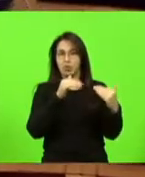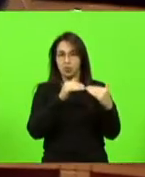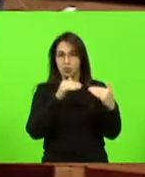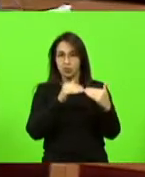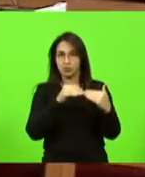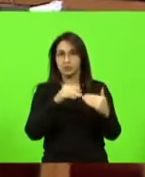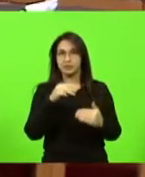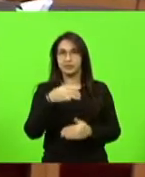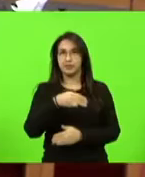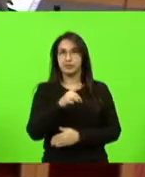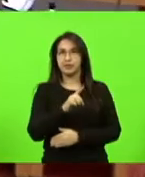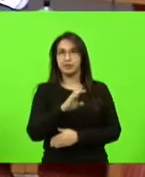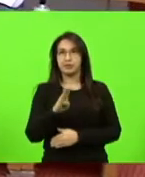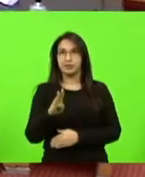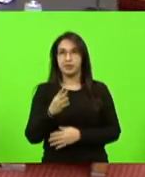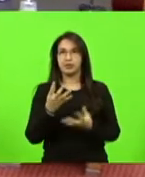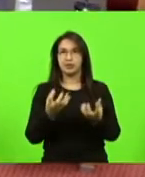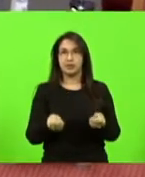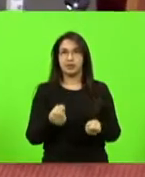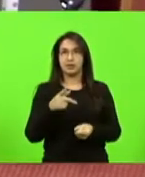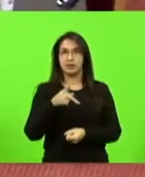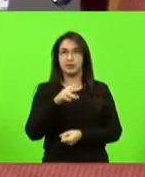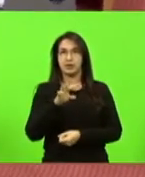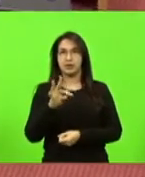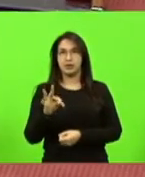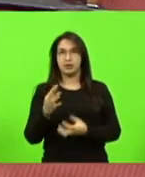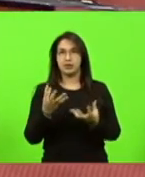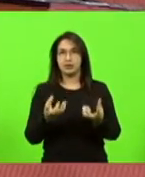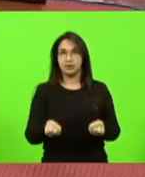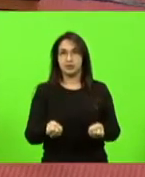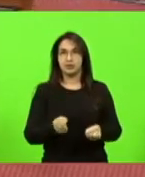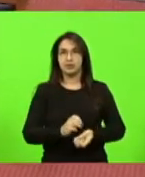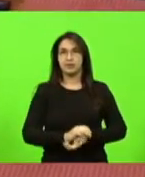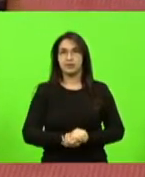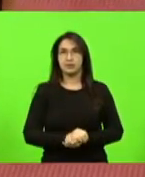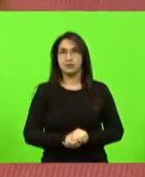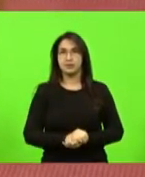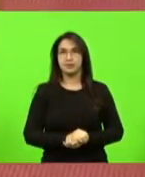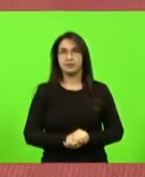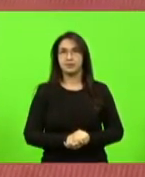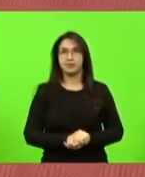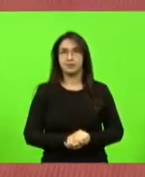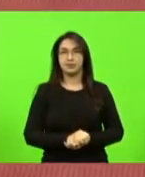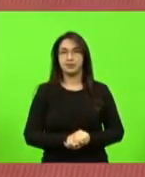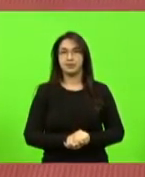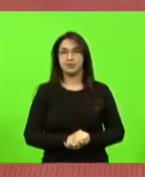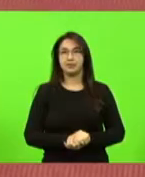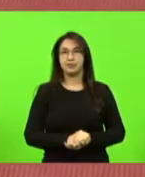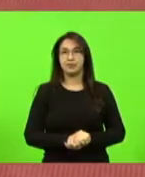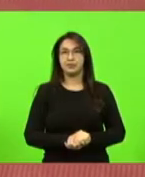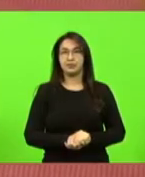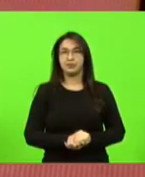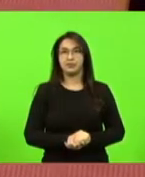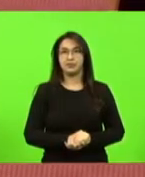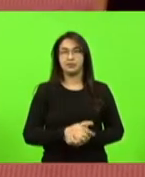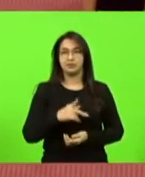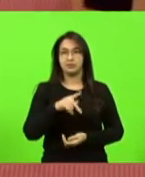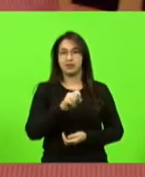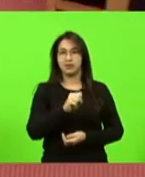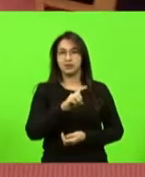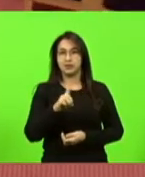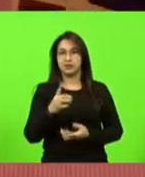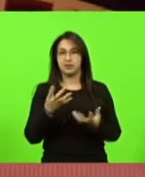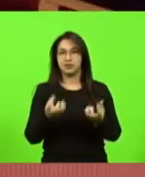MDB favorável. Partido dos Trabalhadores, de acordo, presidente. Progressistas é a favor da votação, senhor presidente. PSD a favor,